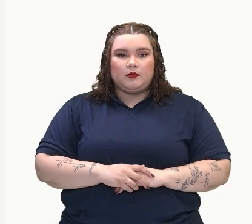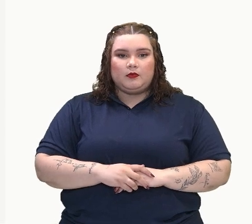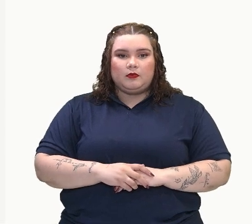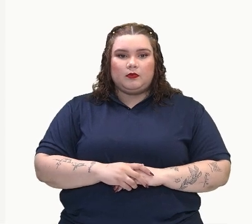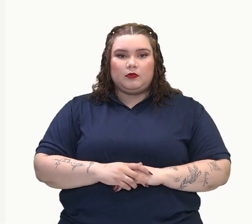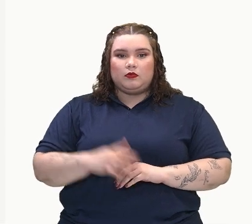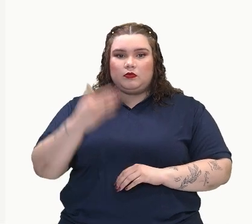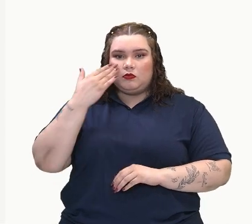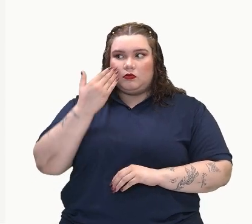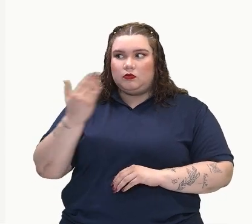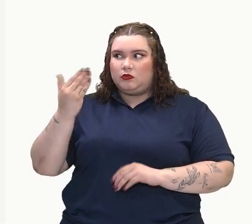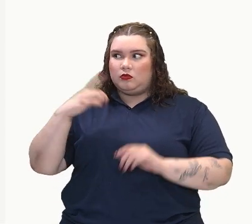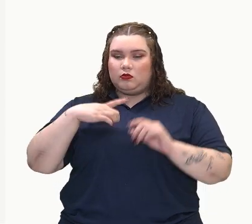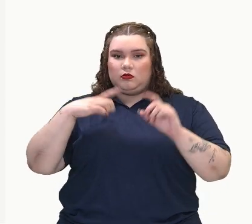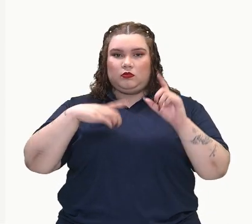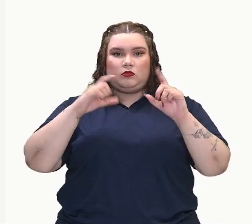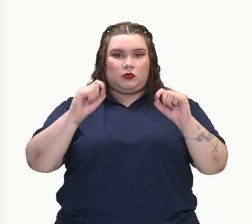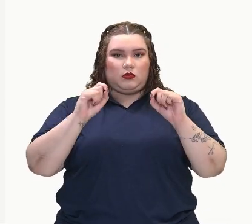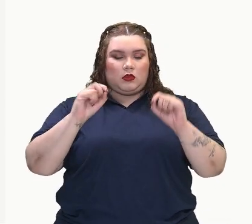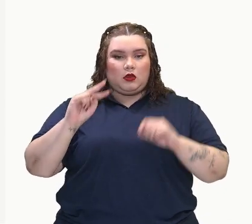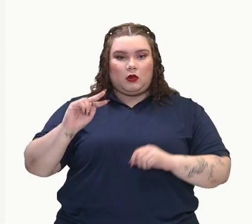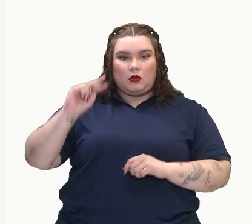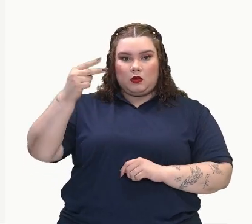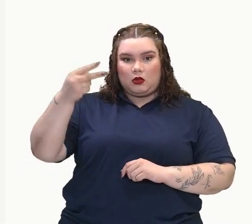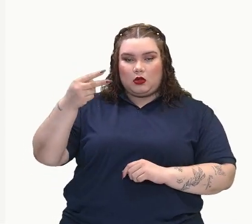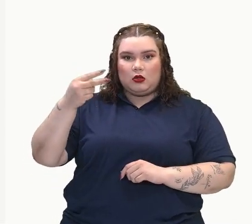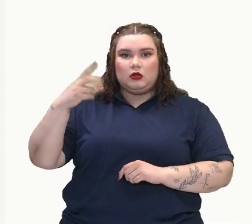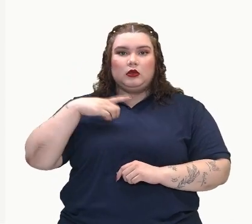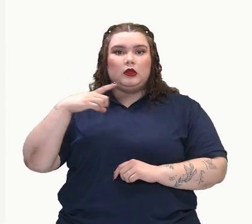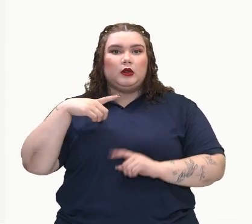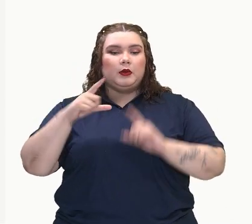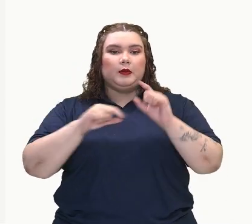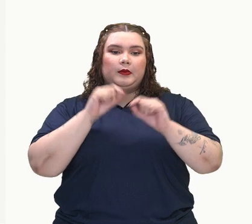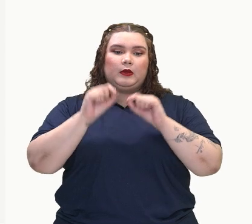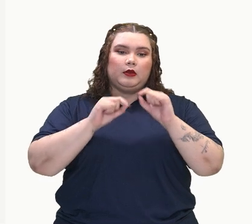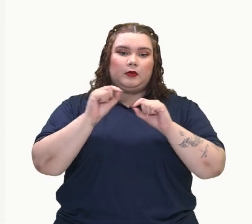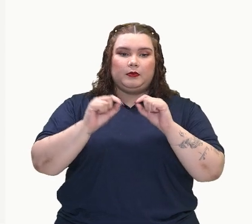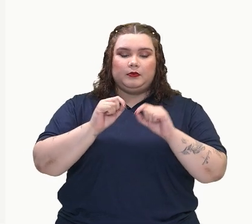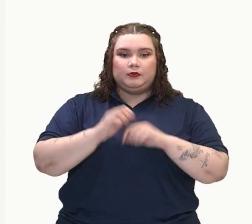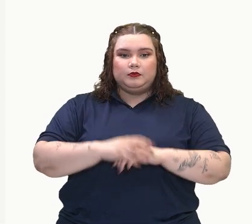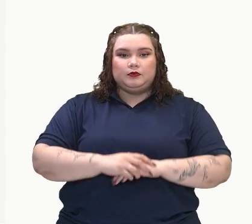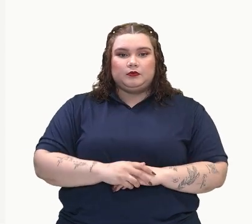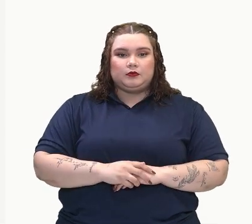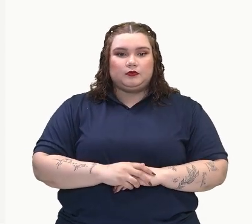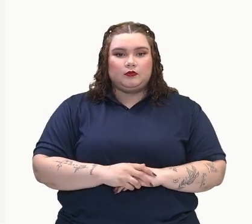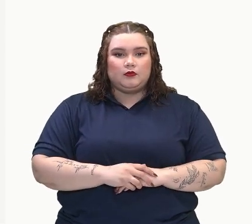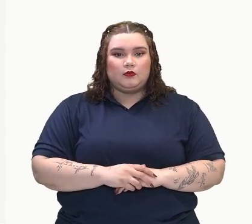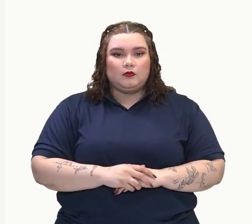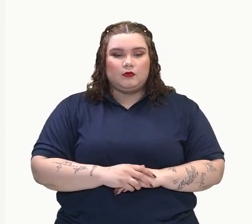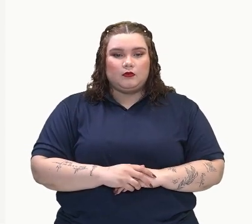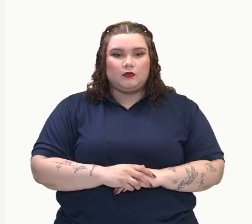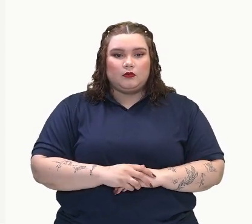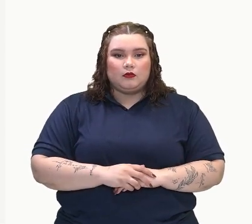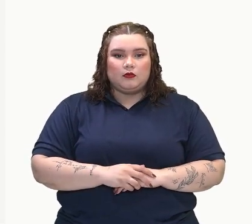termos um quadrado aqui, nós vamos ter que fazer o quê? Colocar aqui, né?